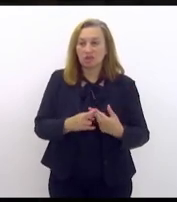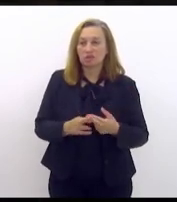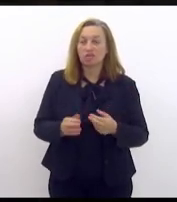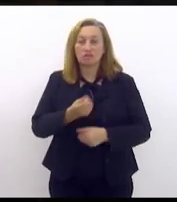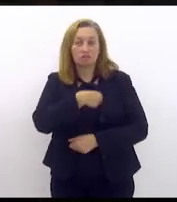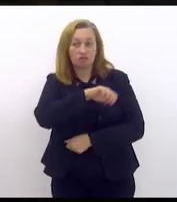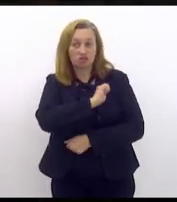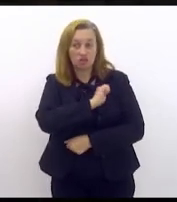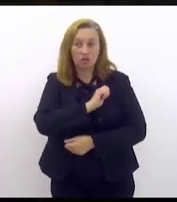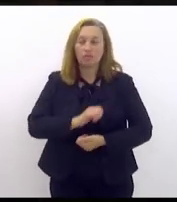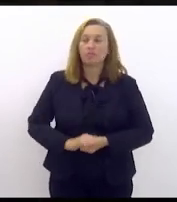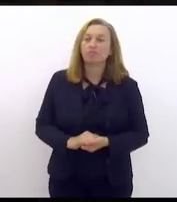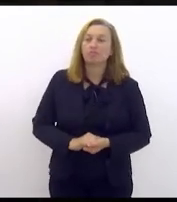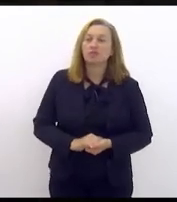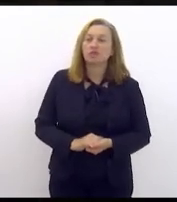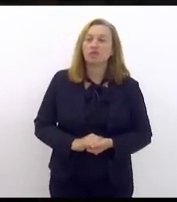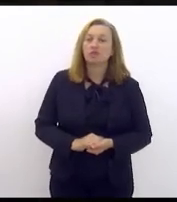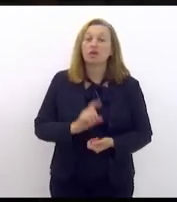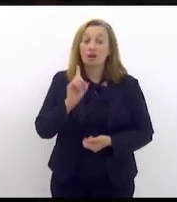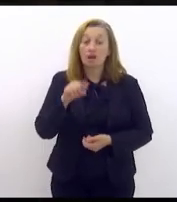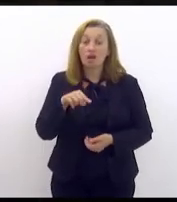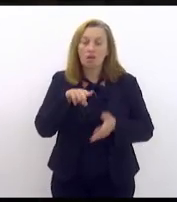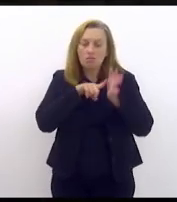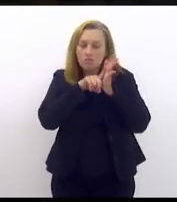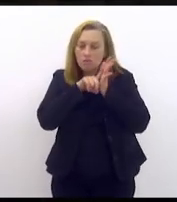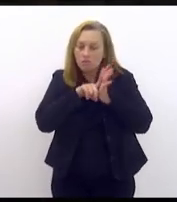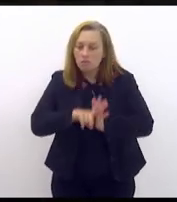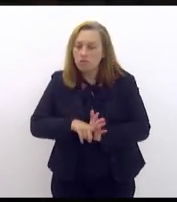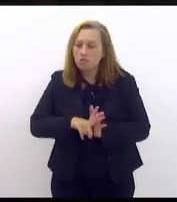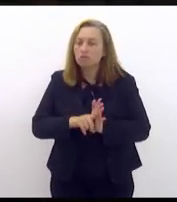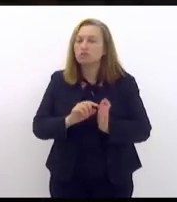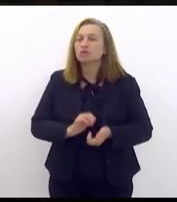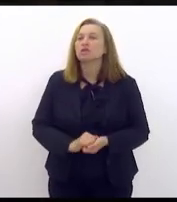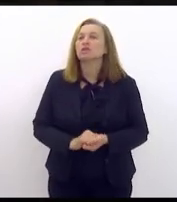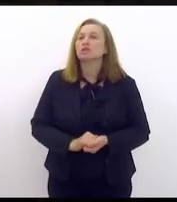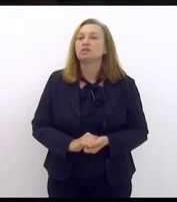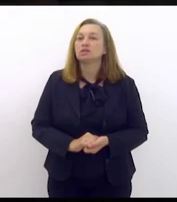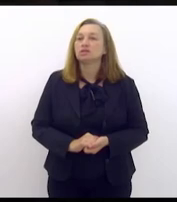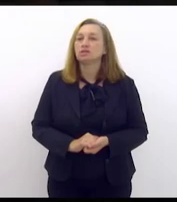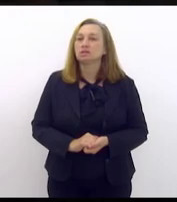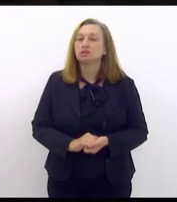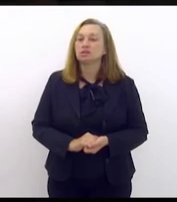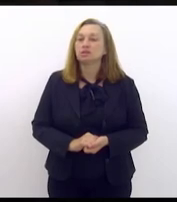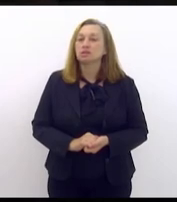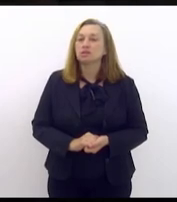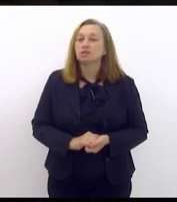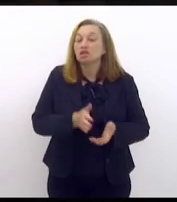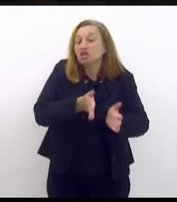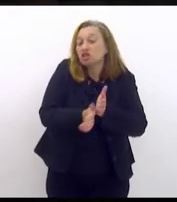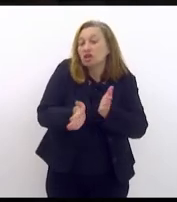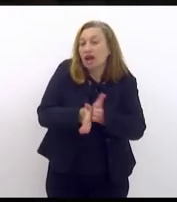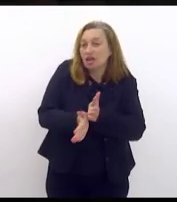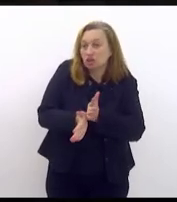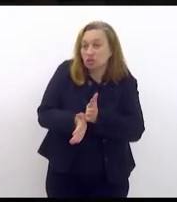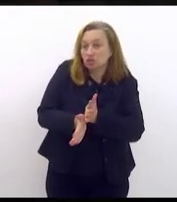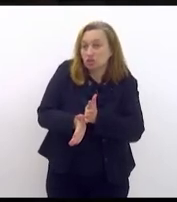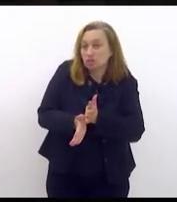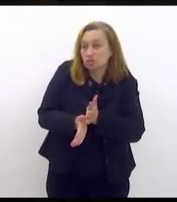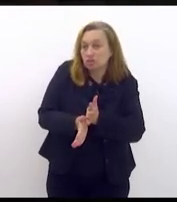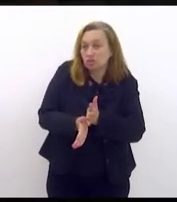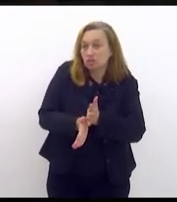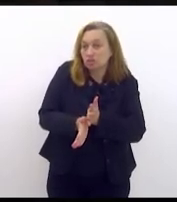Fiscal, é uma verificação, né, entre despesa